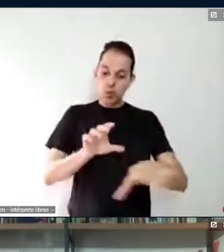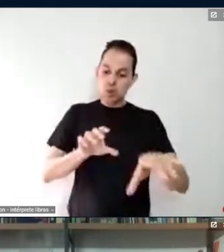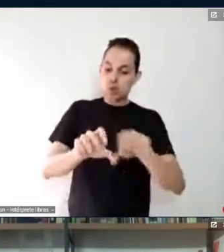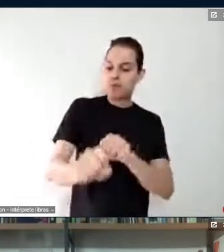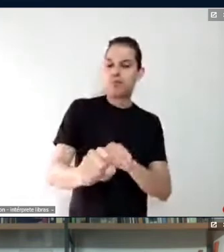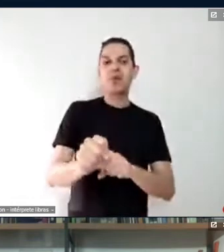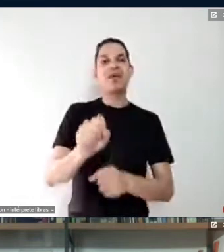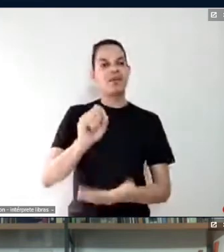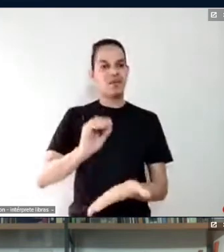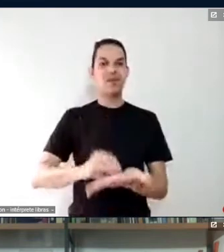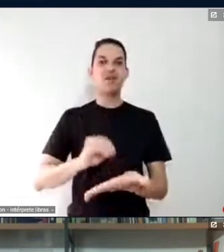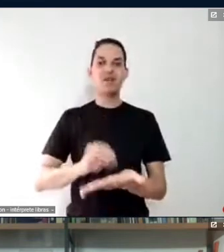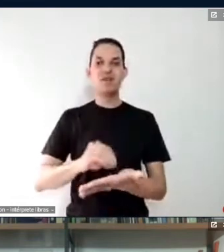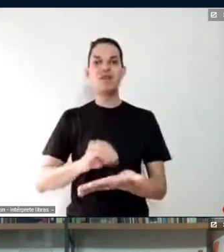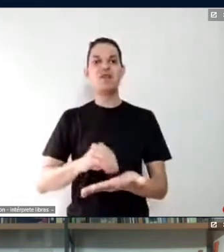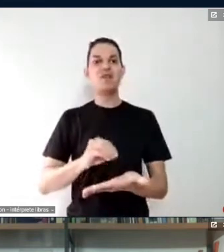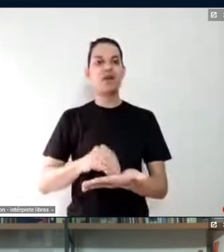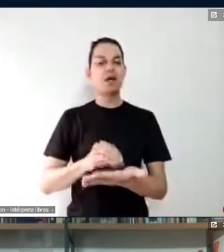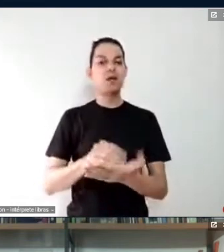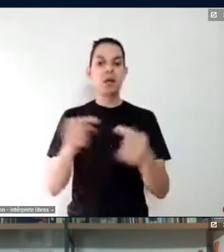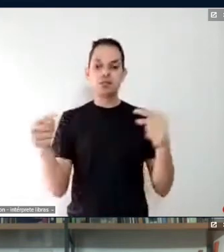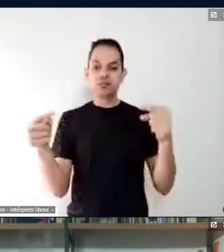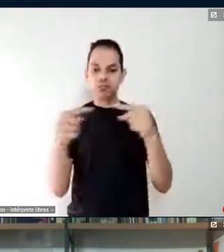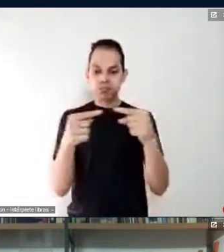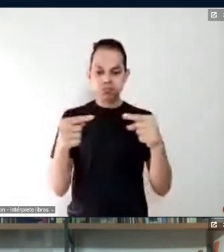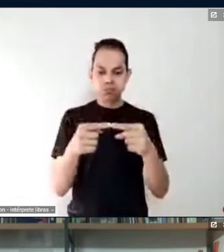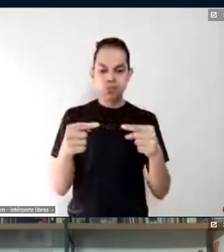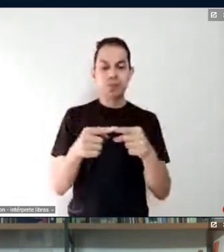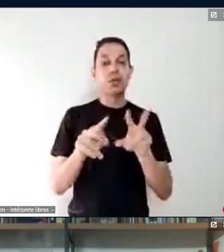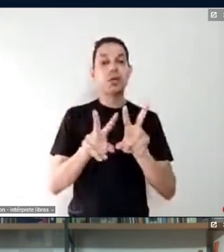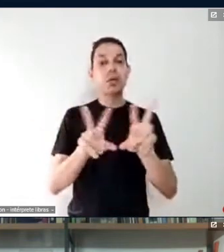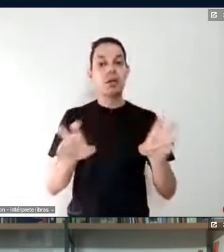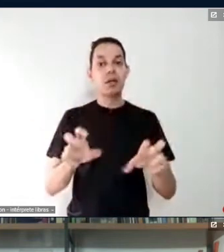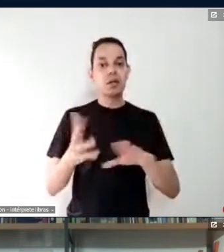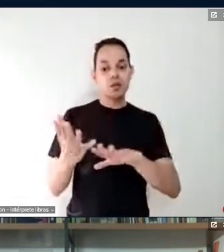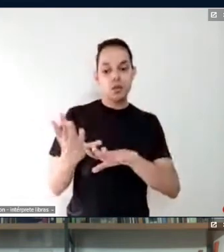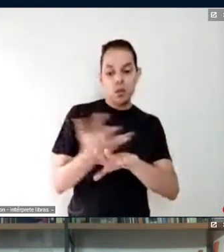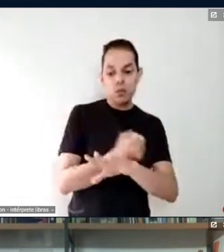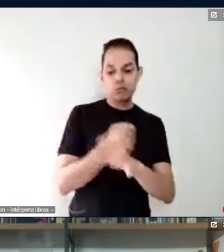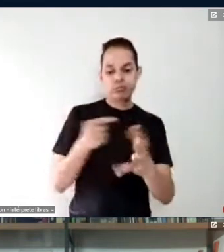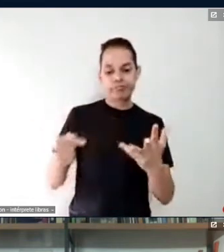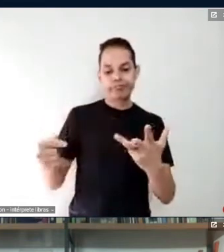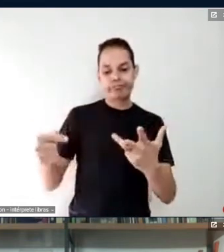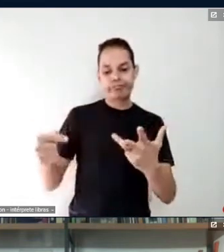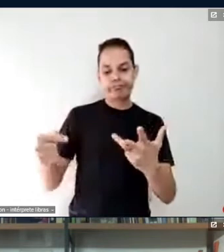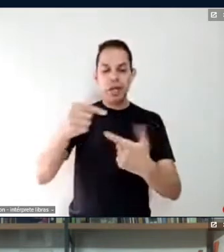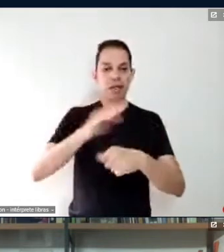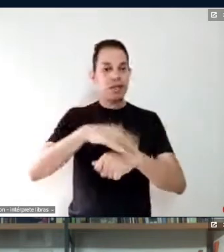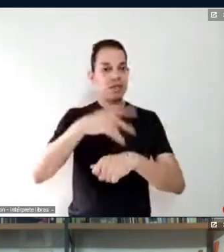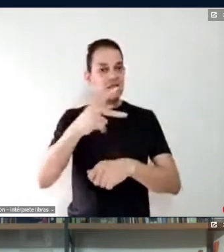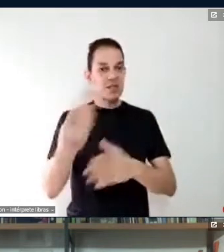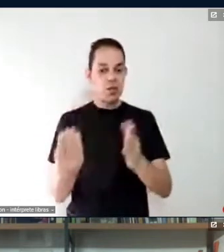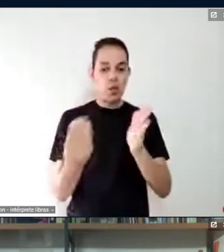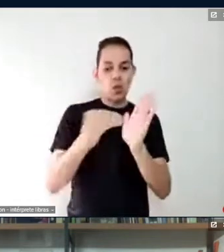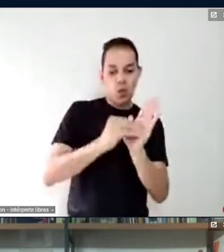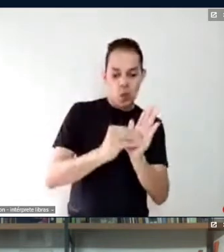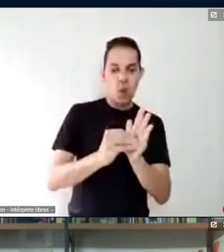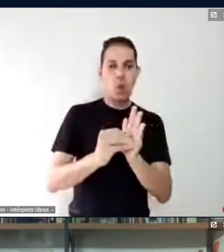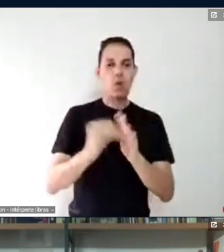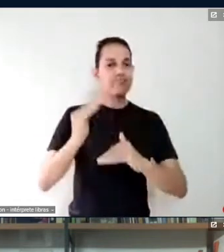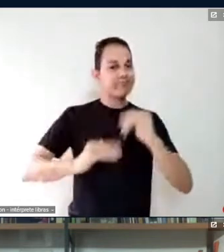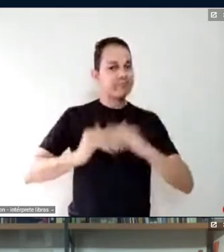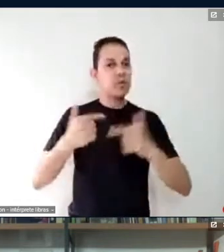temos nenhum ponto que bate sobre a questão das competências que você desenha como forma de atuação.